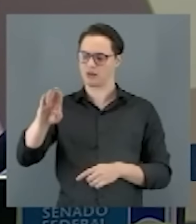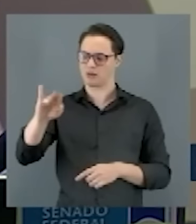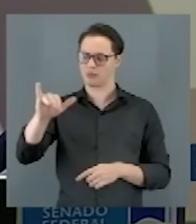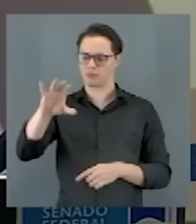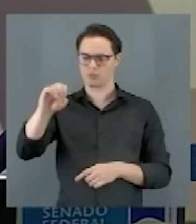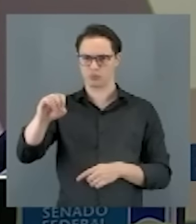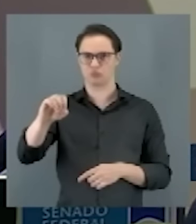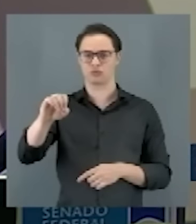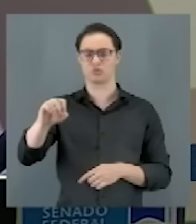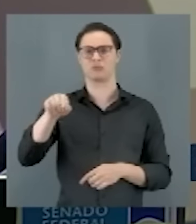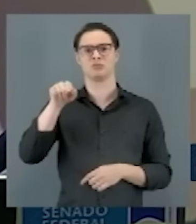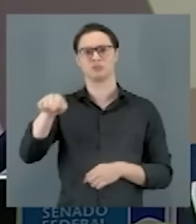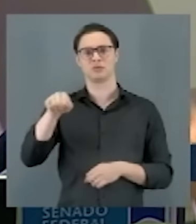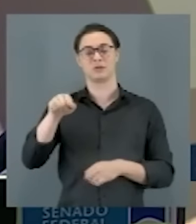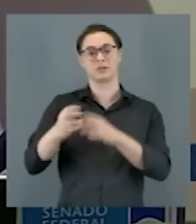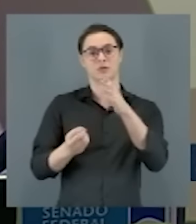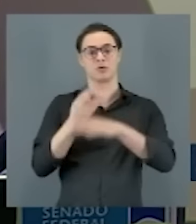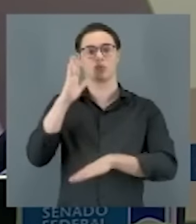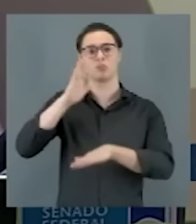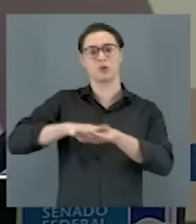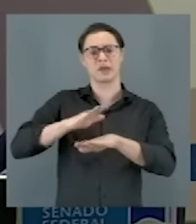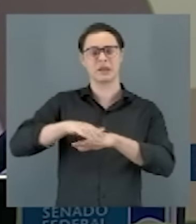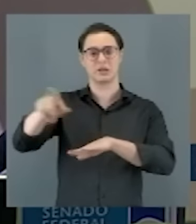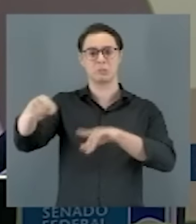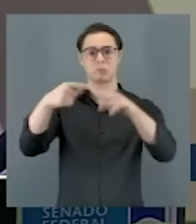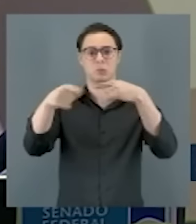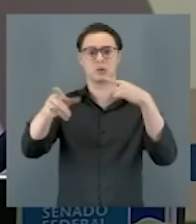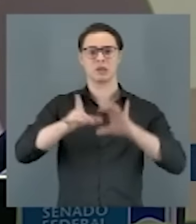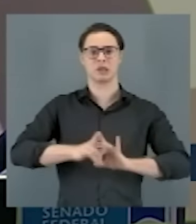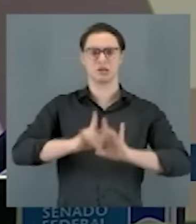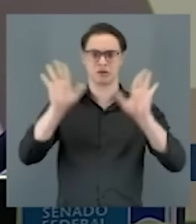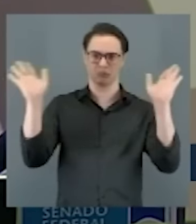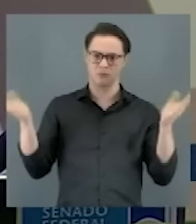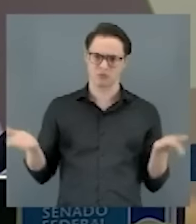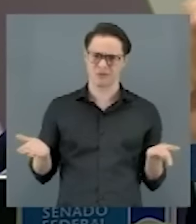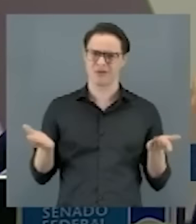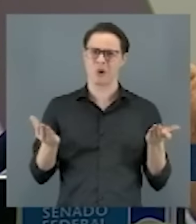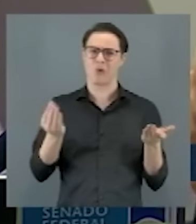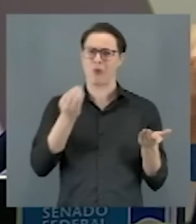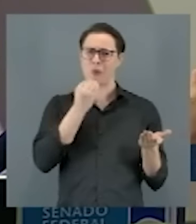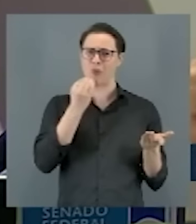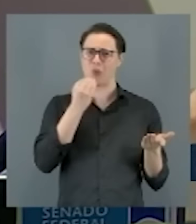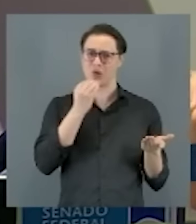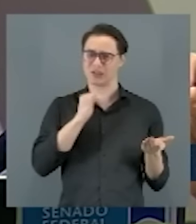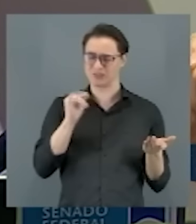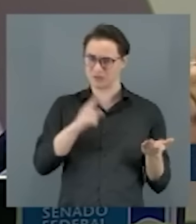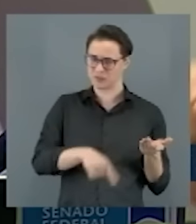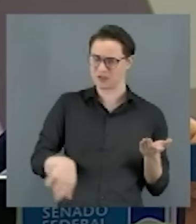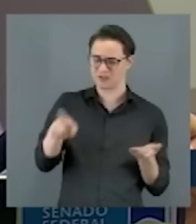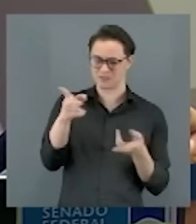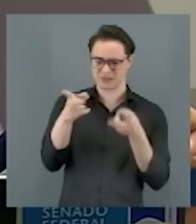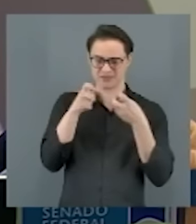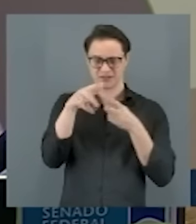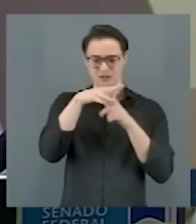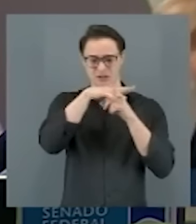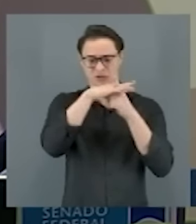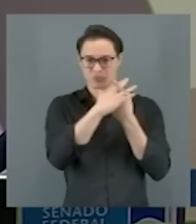criou para ele próprio descumprir. E obviamente que quando você está diante de